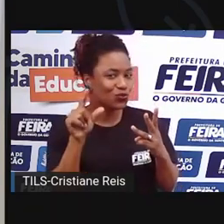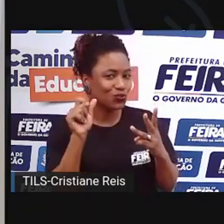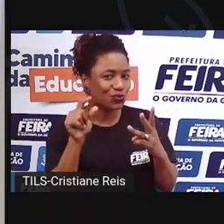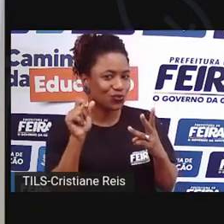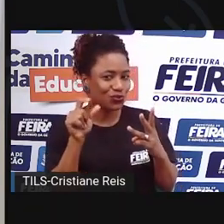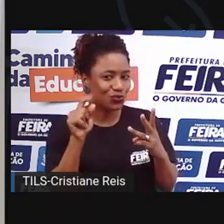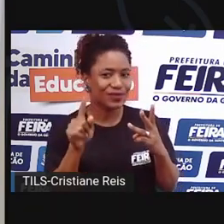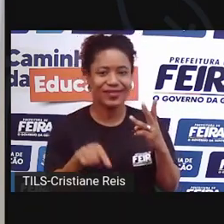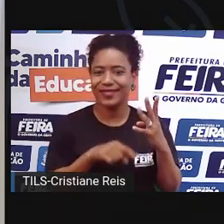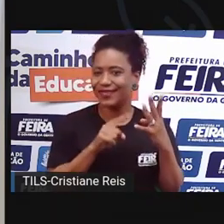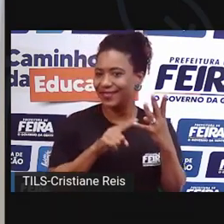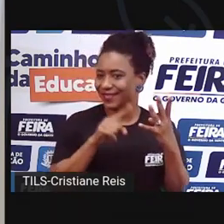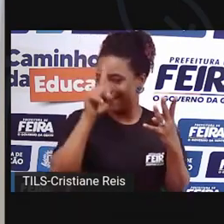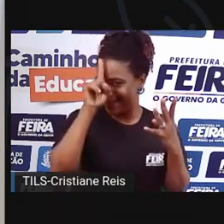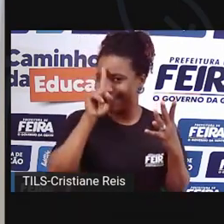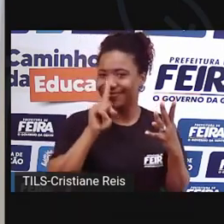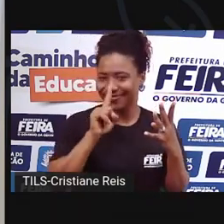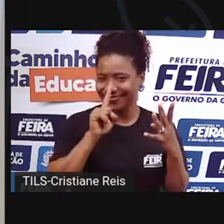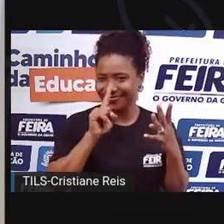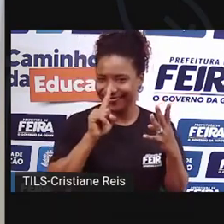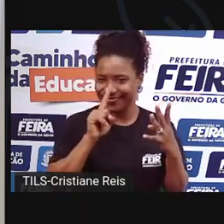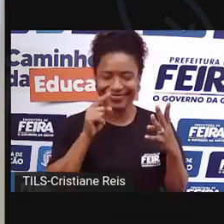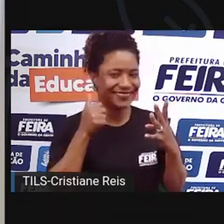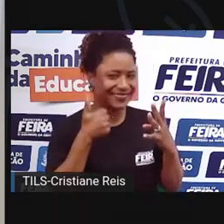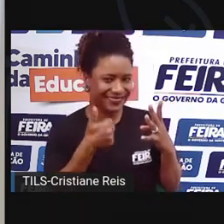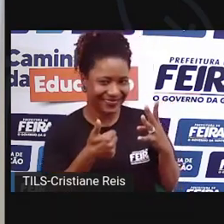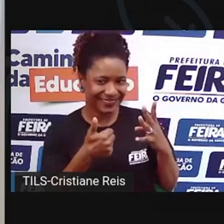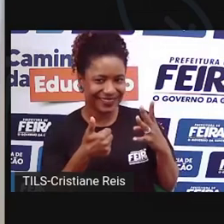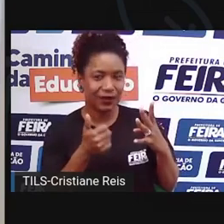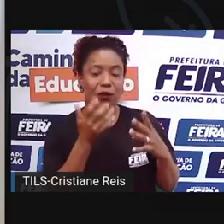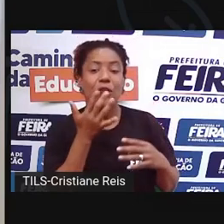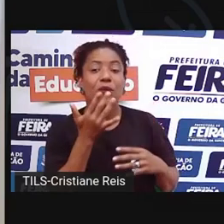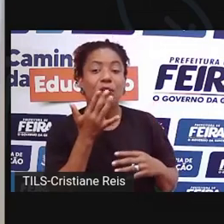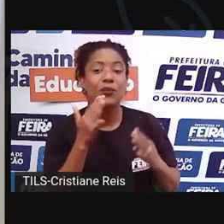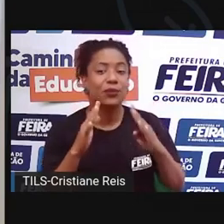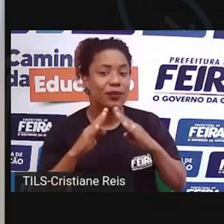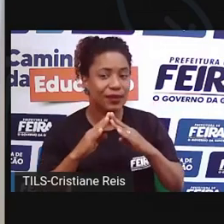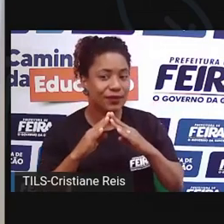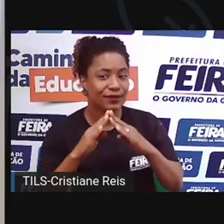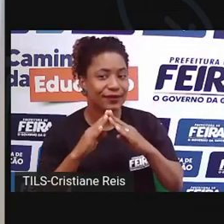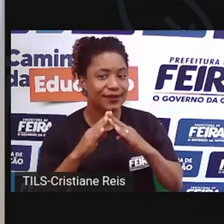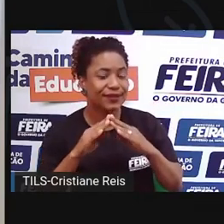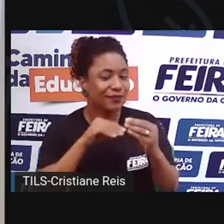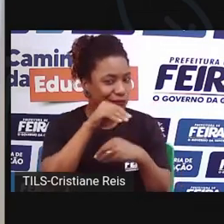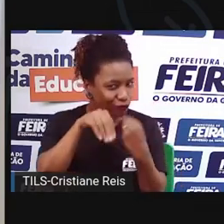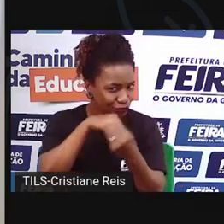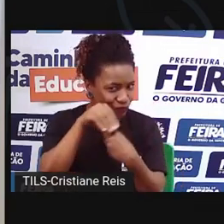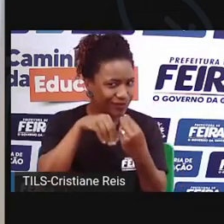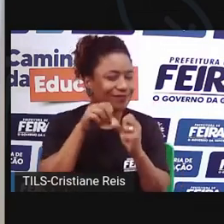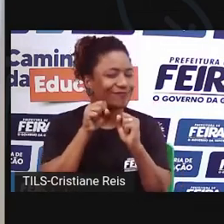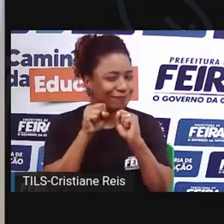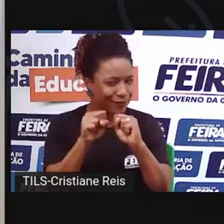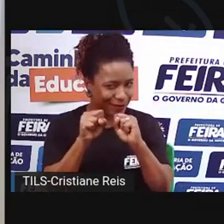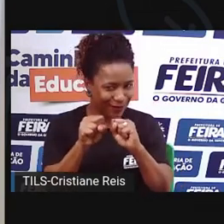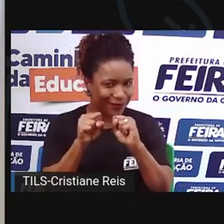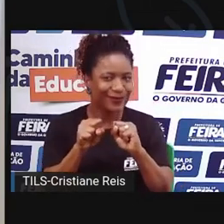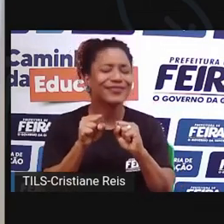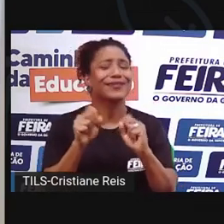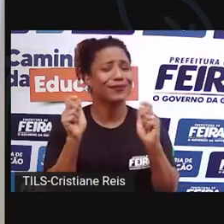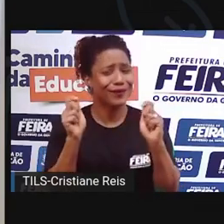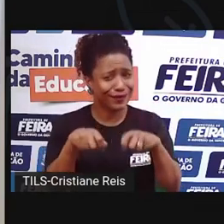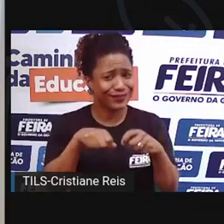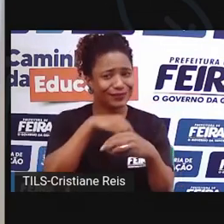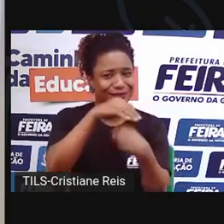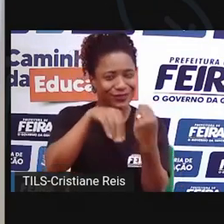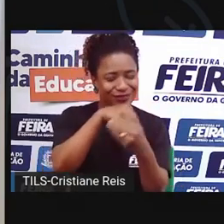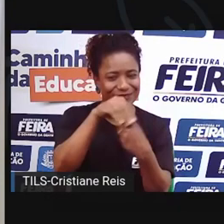azul e amarela. Quais são as cores que vocês têm aí? Dá pra gente misturar, hein? Dá, claro